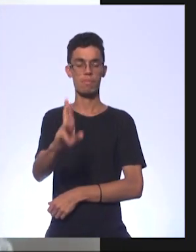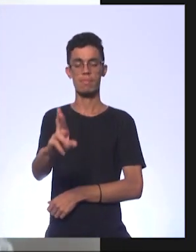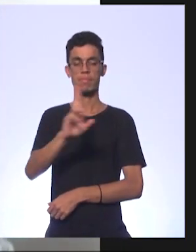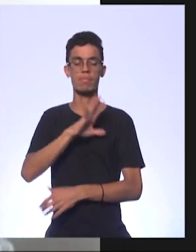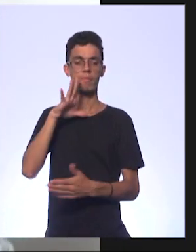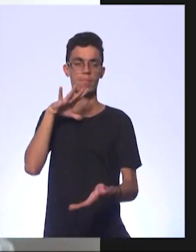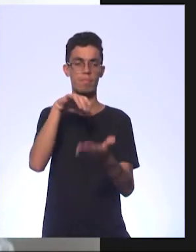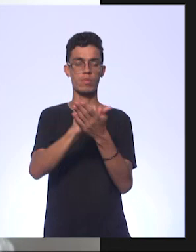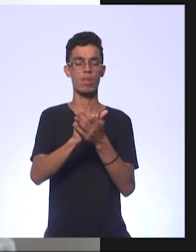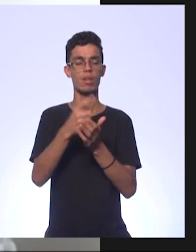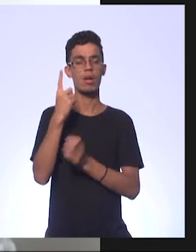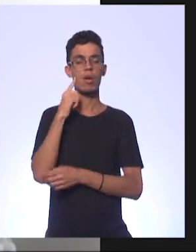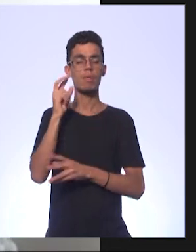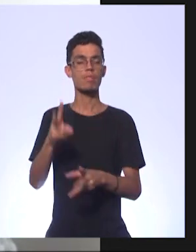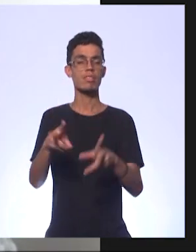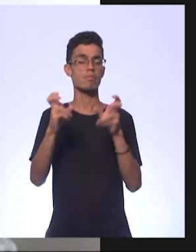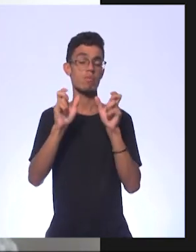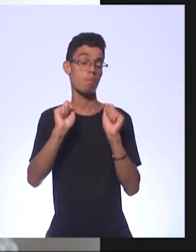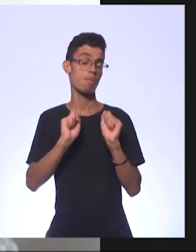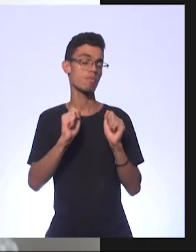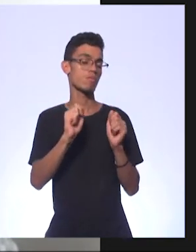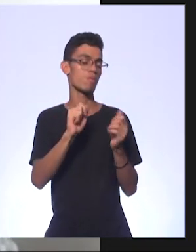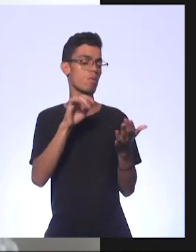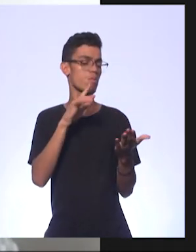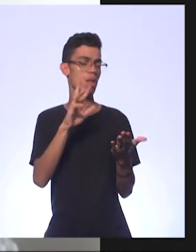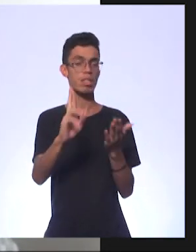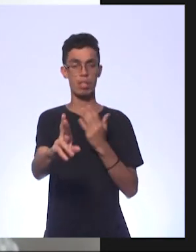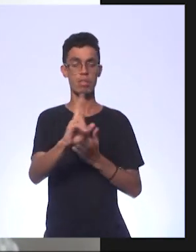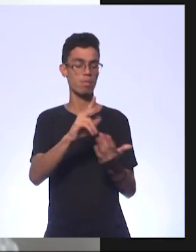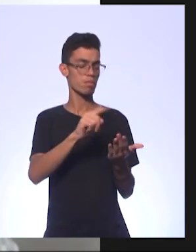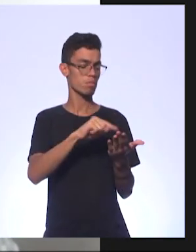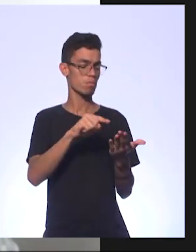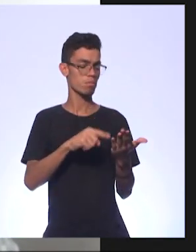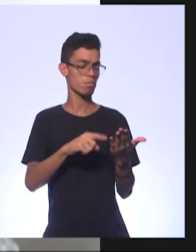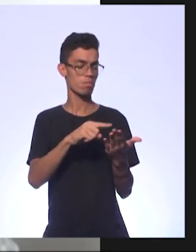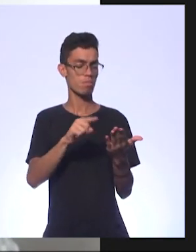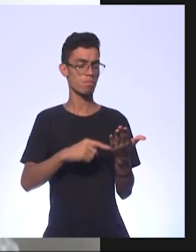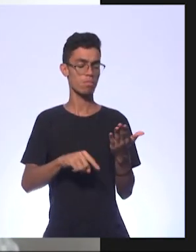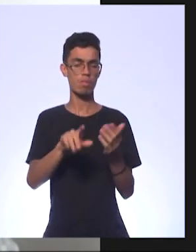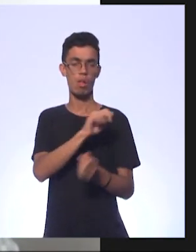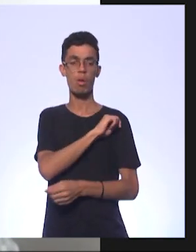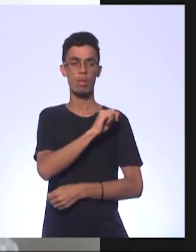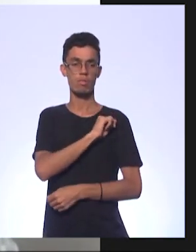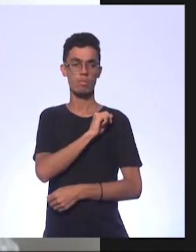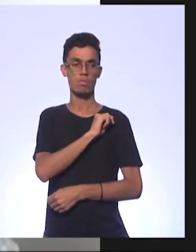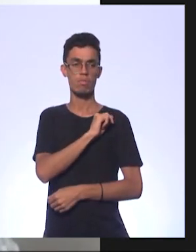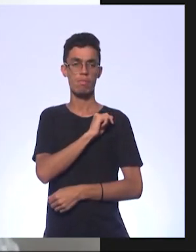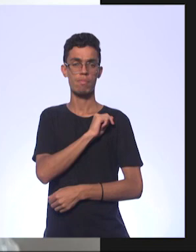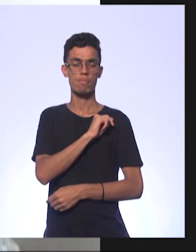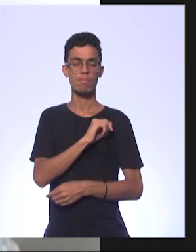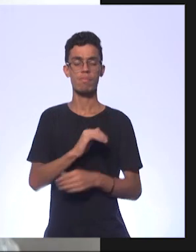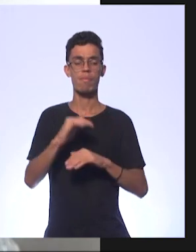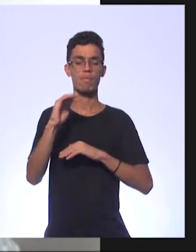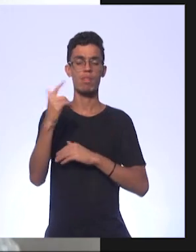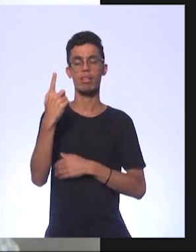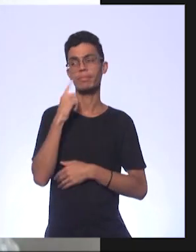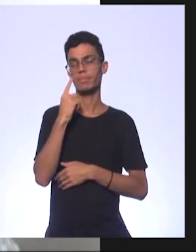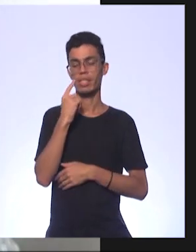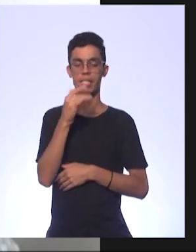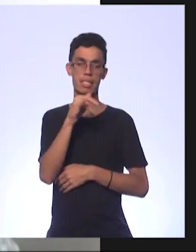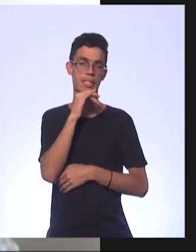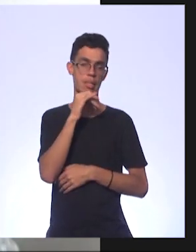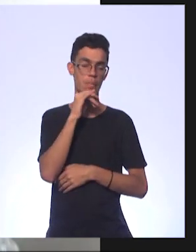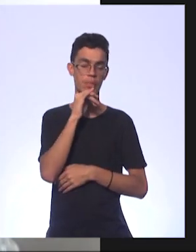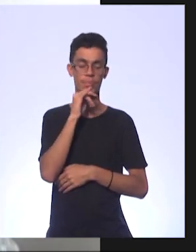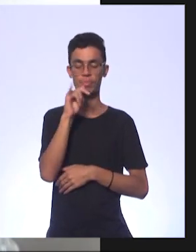fantástica. Eu poderia pegar e imediatamente eu viria, olha, esses estudantes estão aqui, o meu estudante, olhando